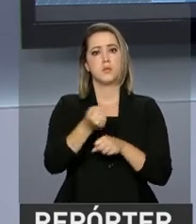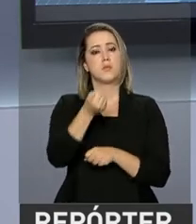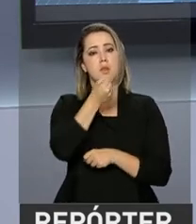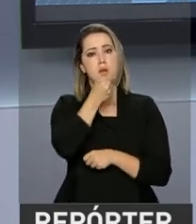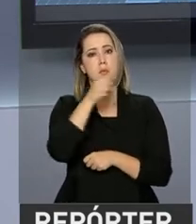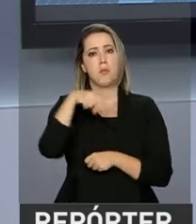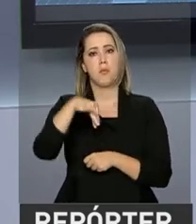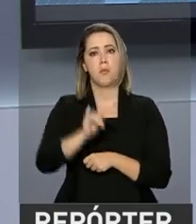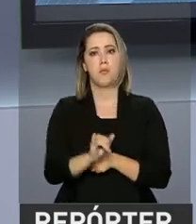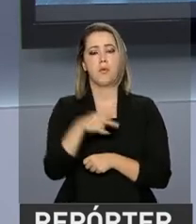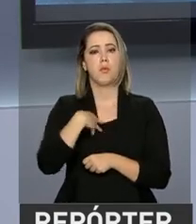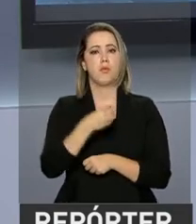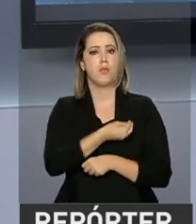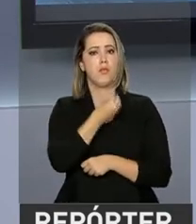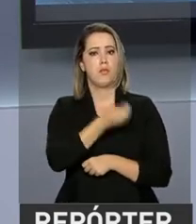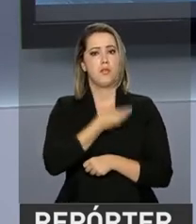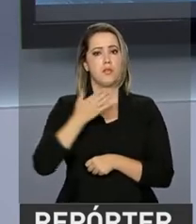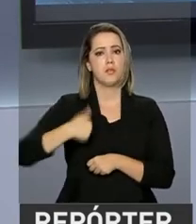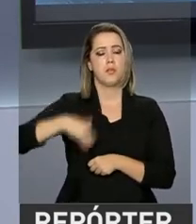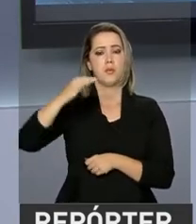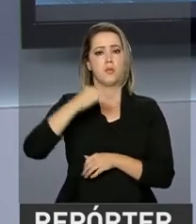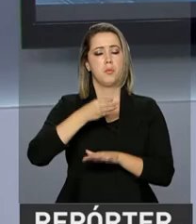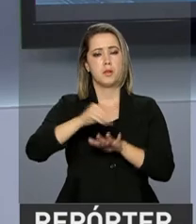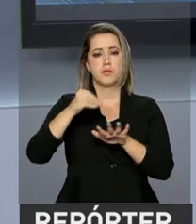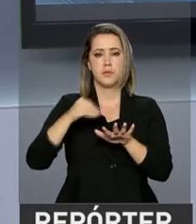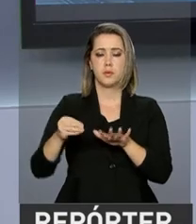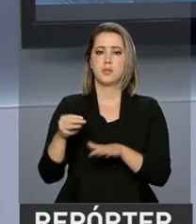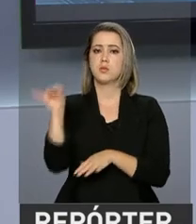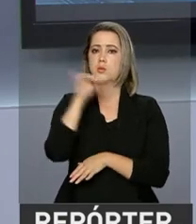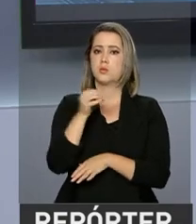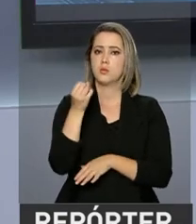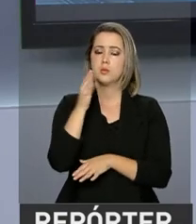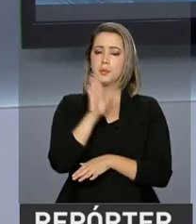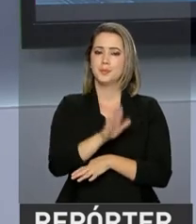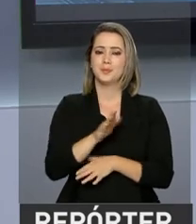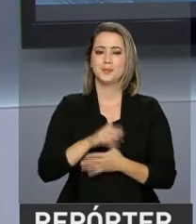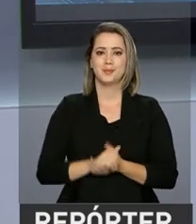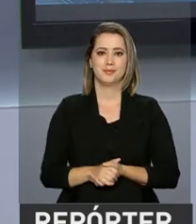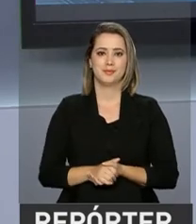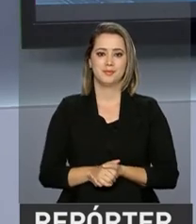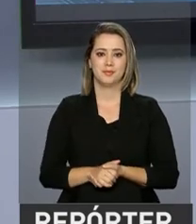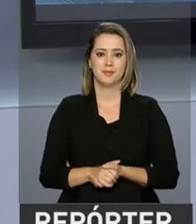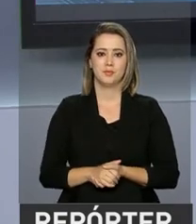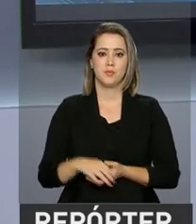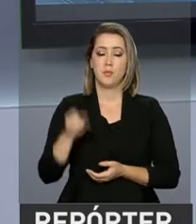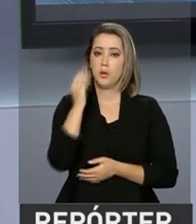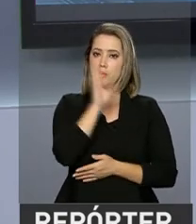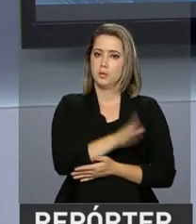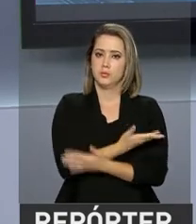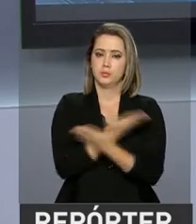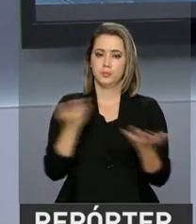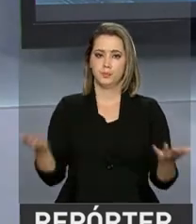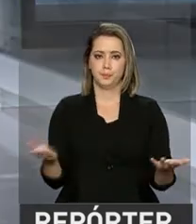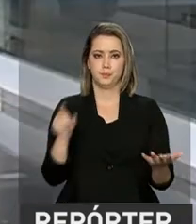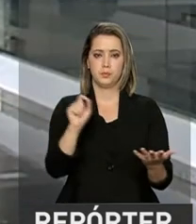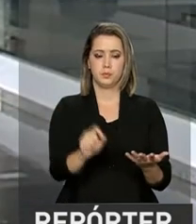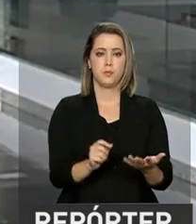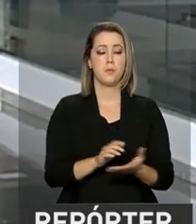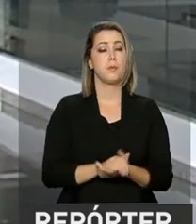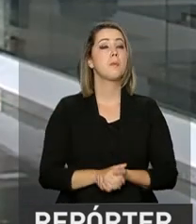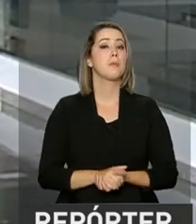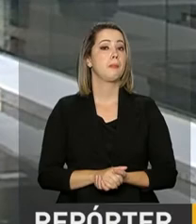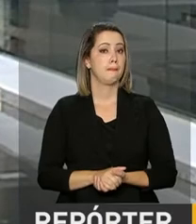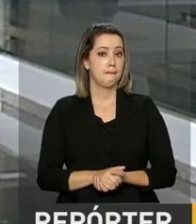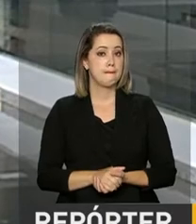pereira tem ao vivo mais informações para a gente lá e botar pra você boa tarde roberto boa tarde a todos olha o roberto